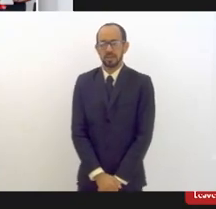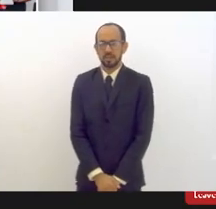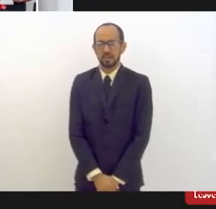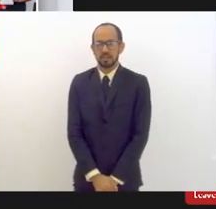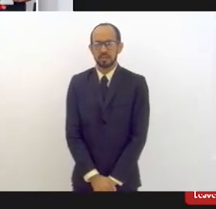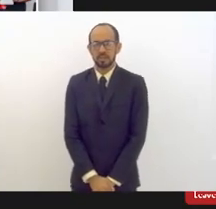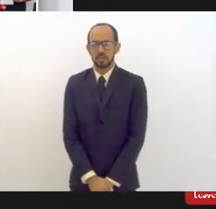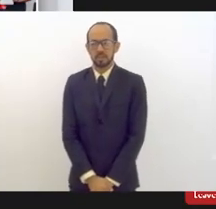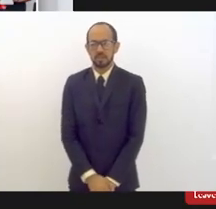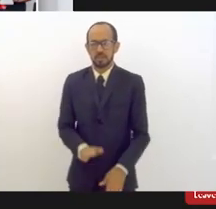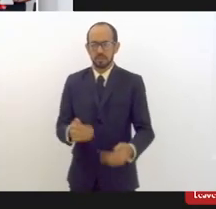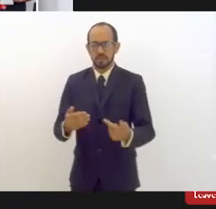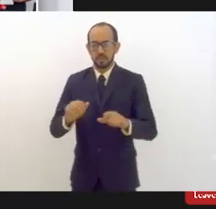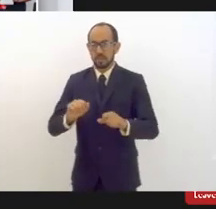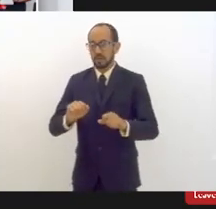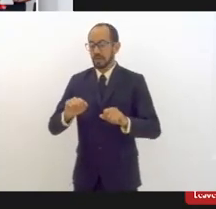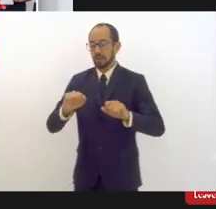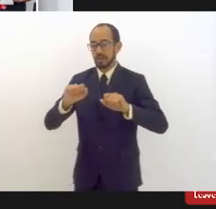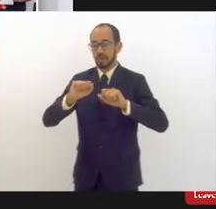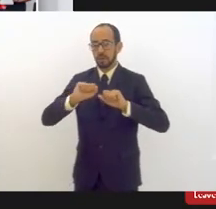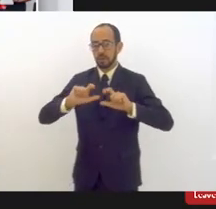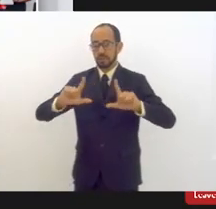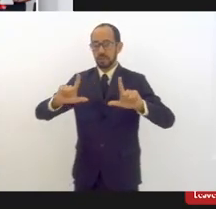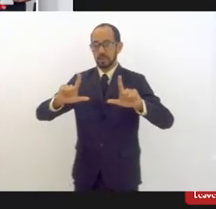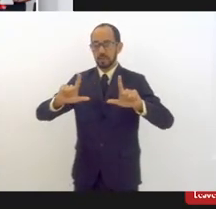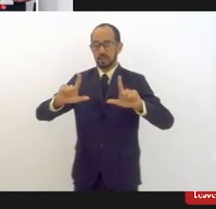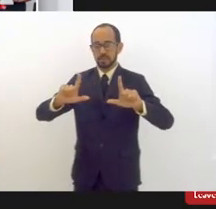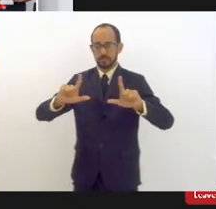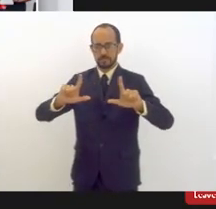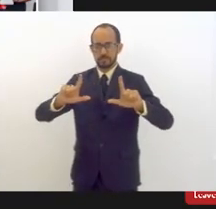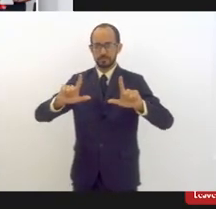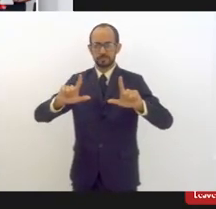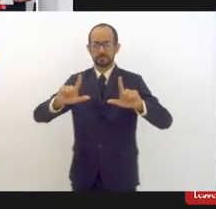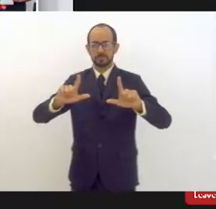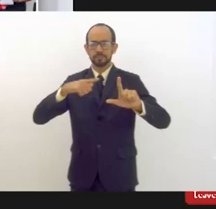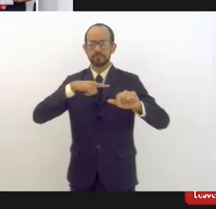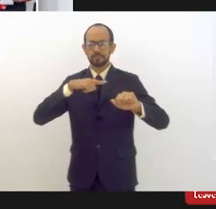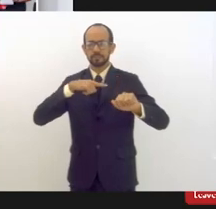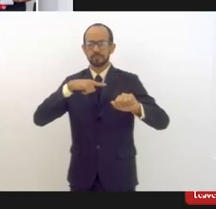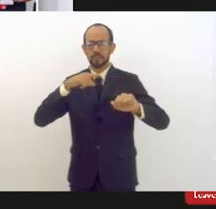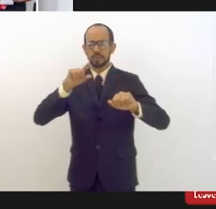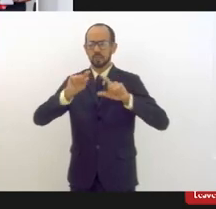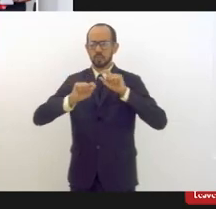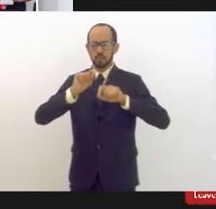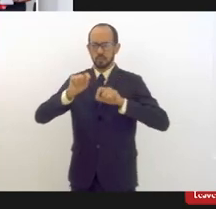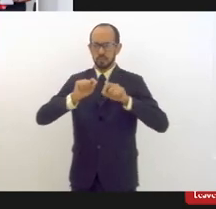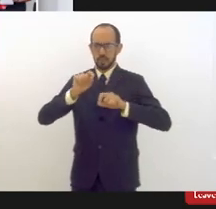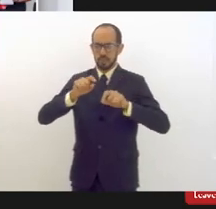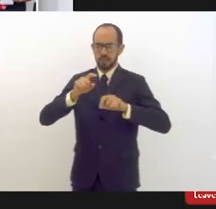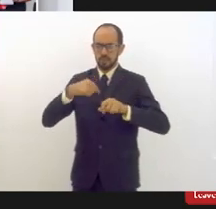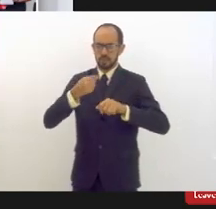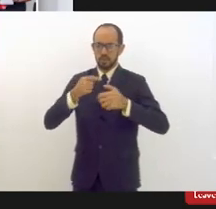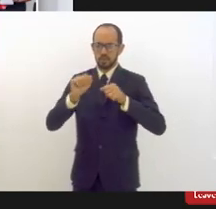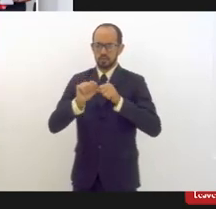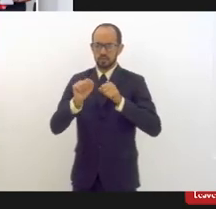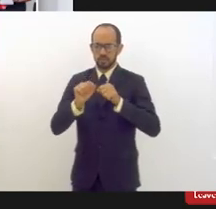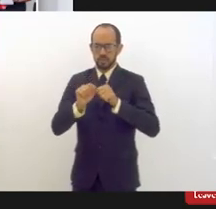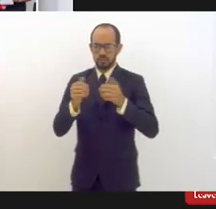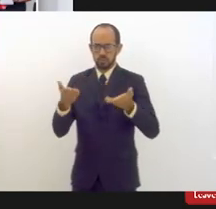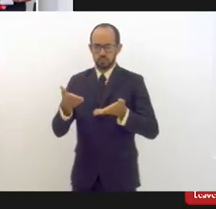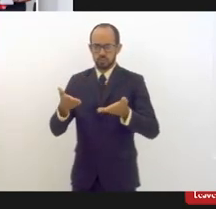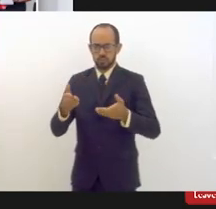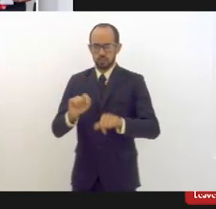Aqui tem uma tela, põe para mim os contratos por prazo determinado, que nós temos praticados na rede hoje,